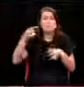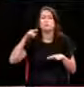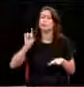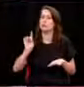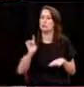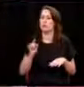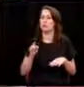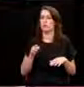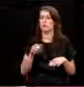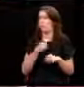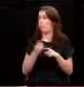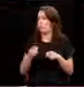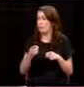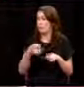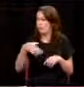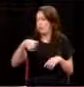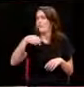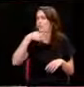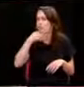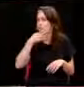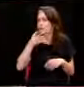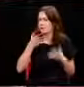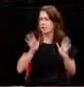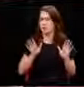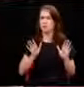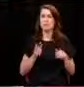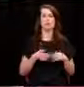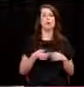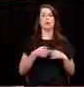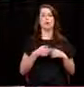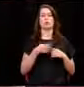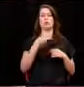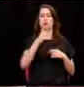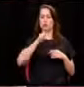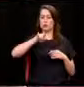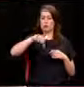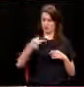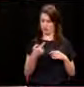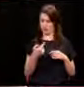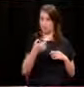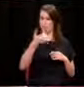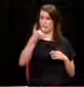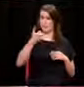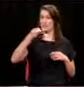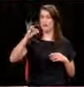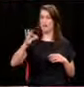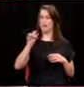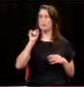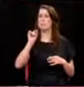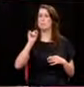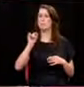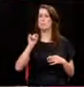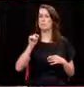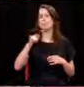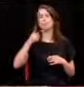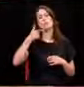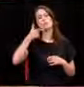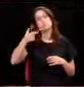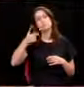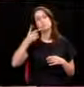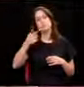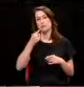porque eu já vou explicar, o nosso número é 2,24 minutos por chamada, mas não é um número real. Porquê? Porque nós temos muitas